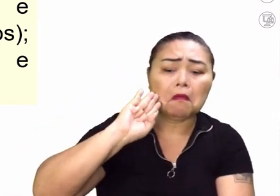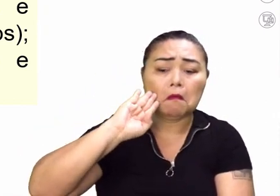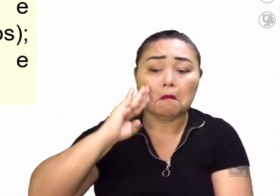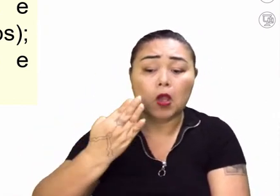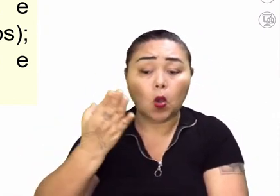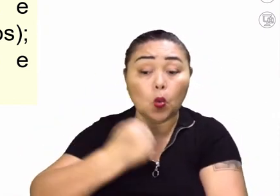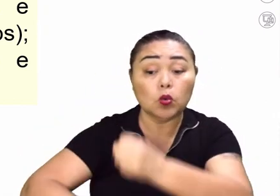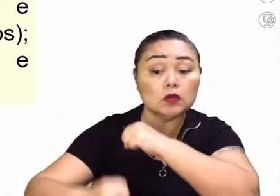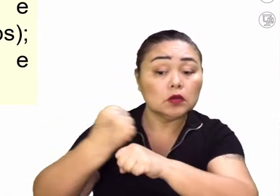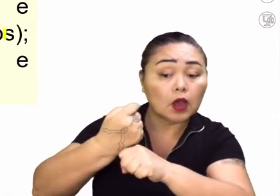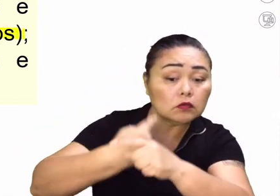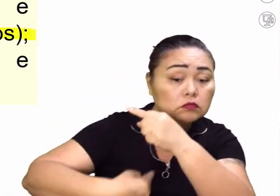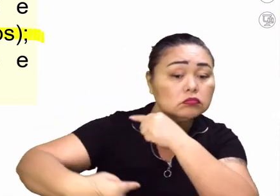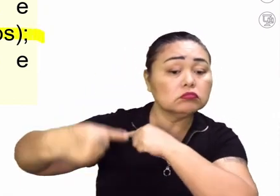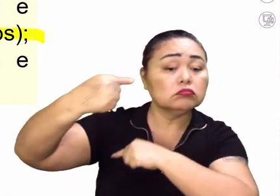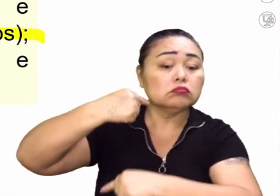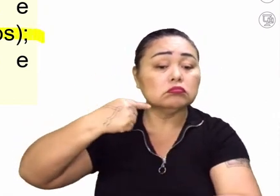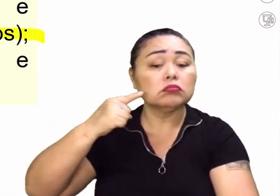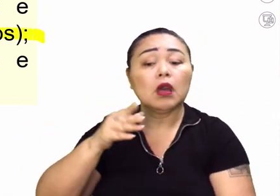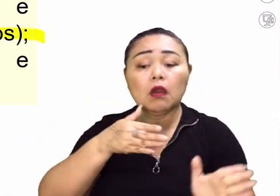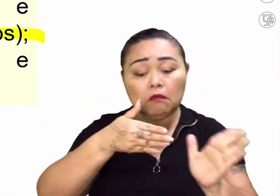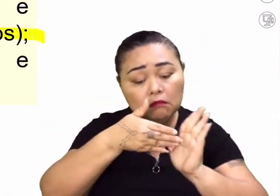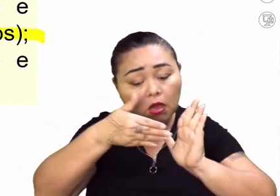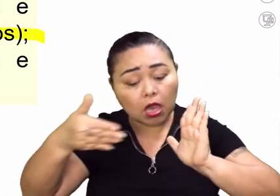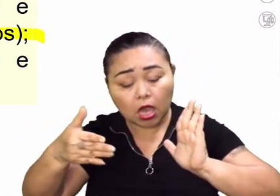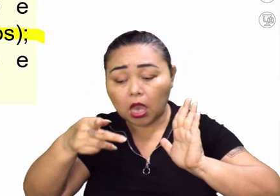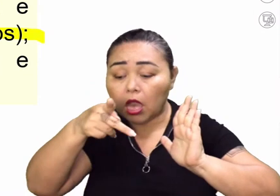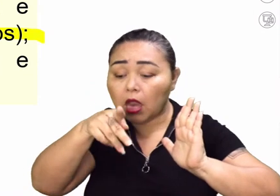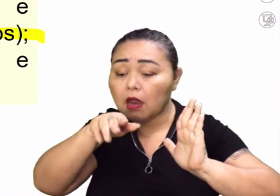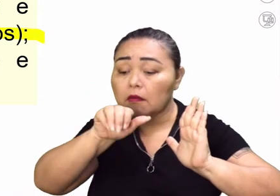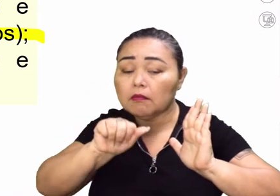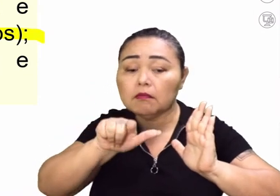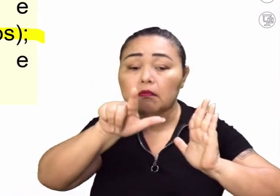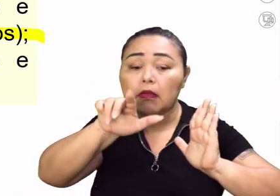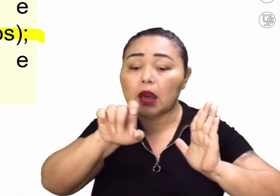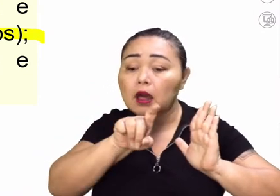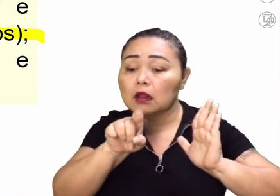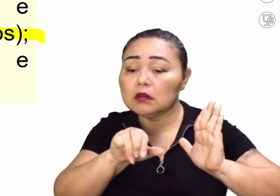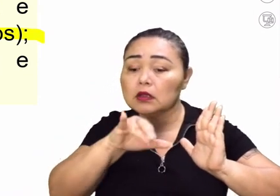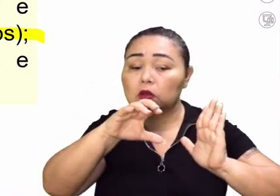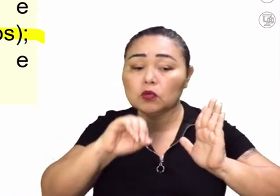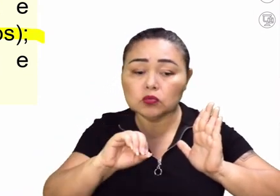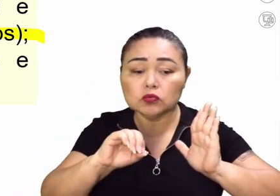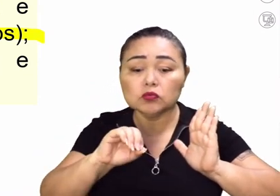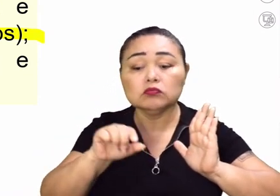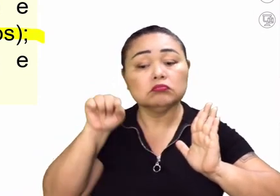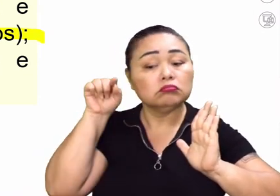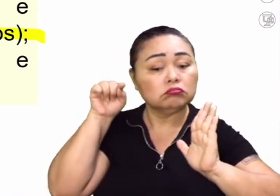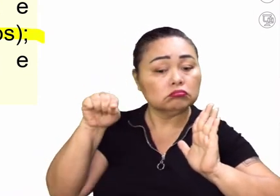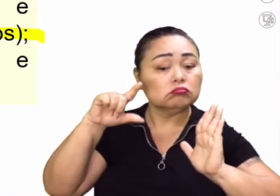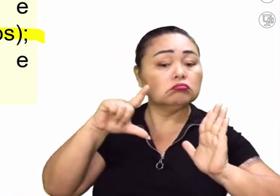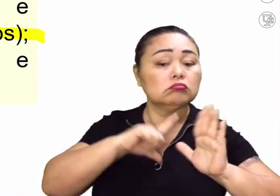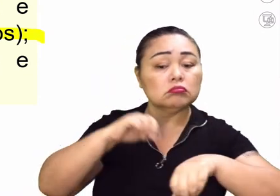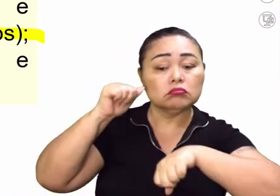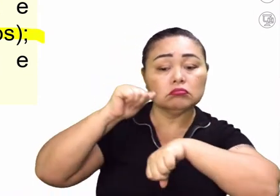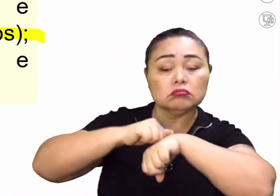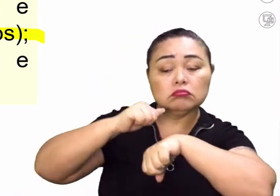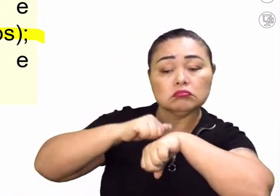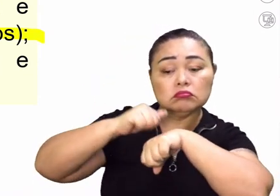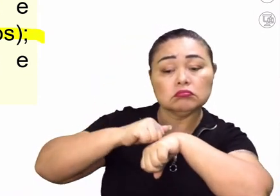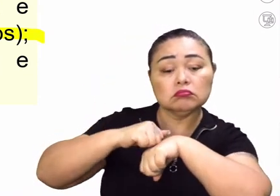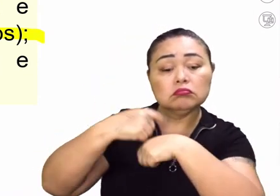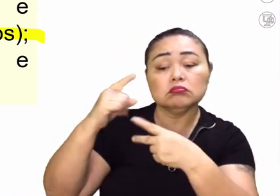3 bilhões de anos atrás nelas predominam rochas como gnaisses e